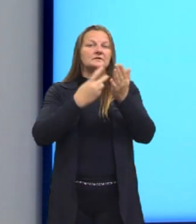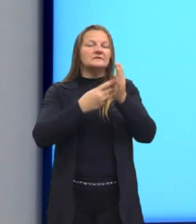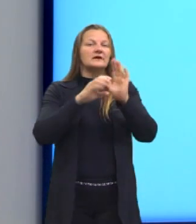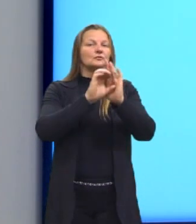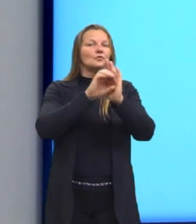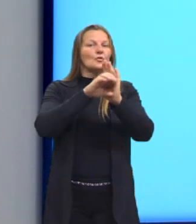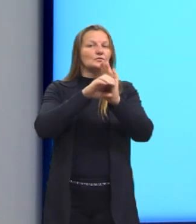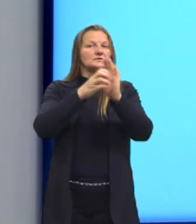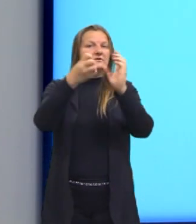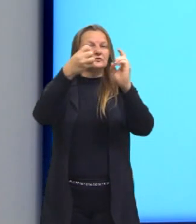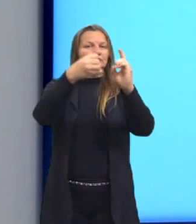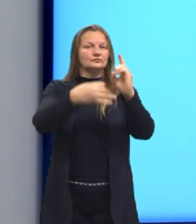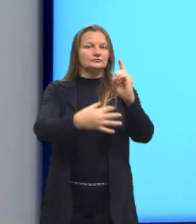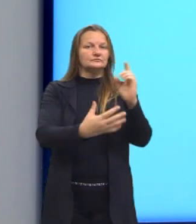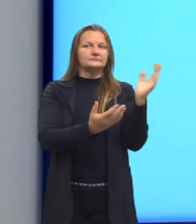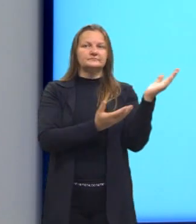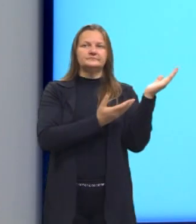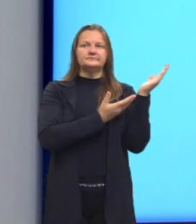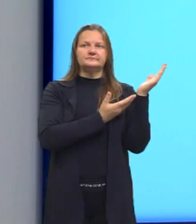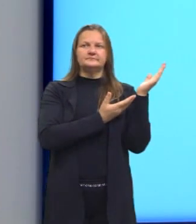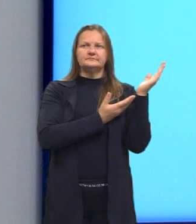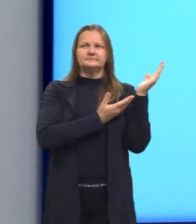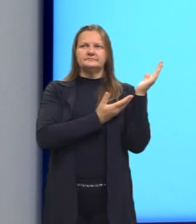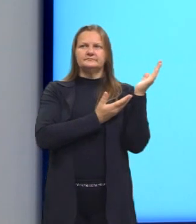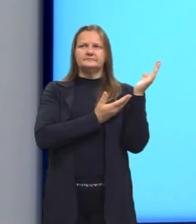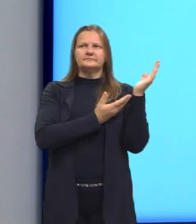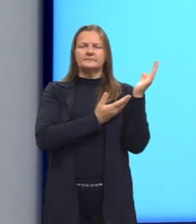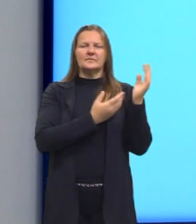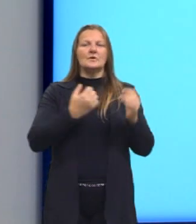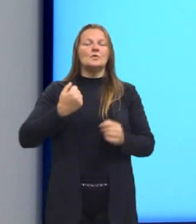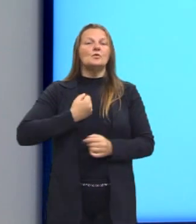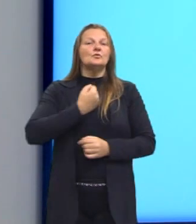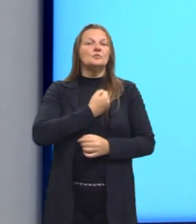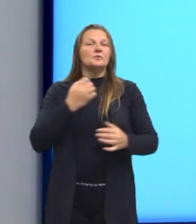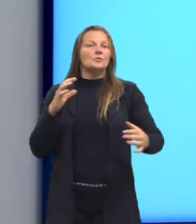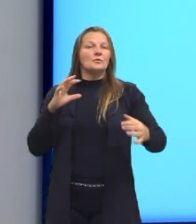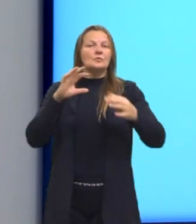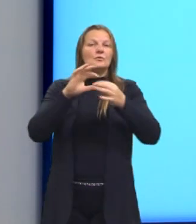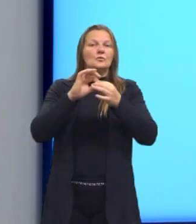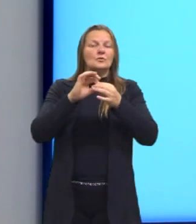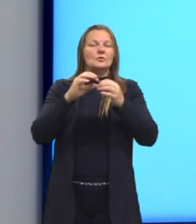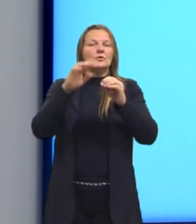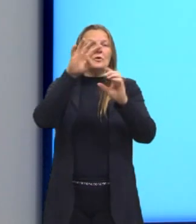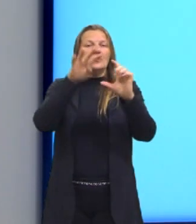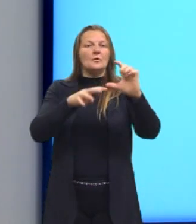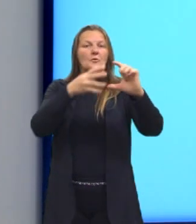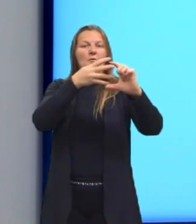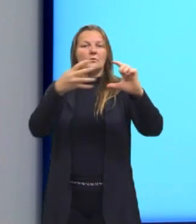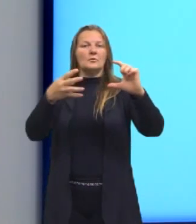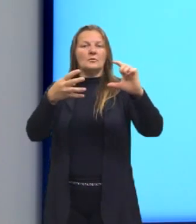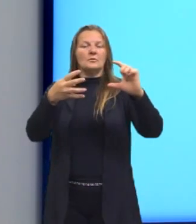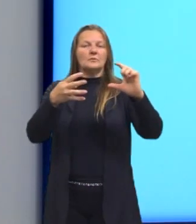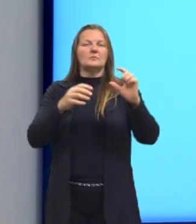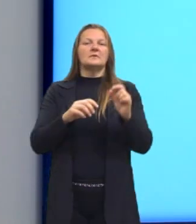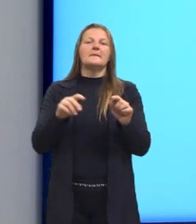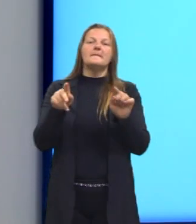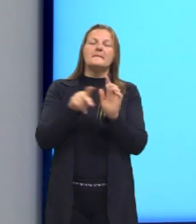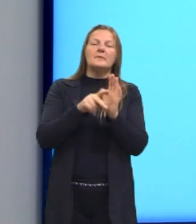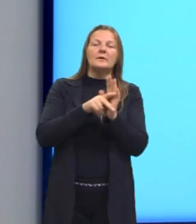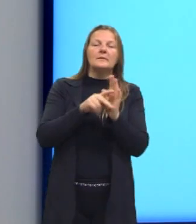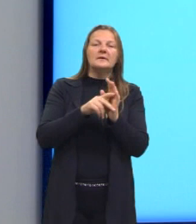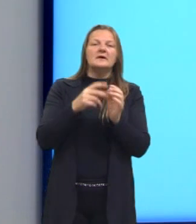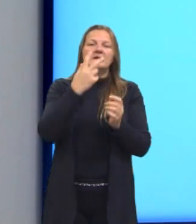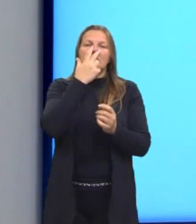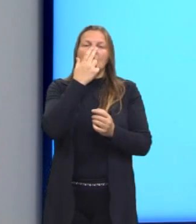do determinante. Ele é então um número associado a uma matriz quadrada. É como